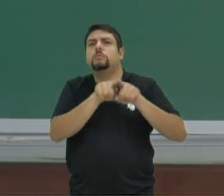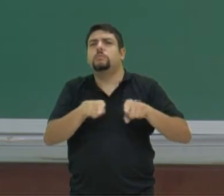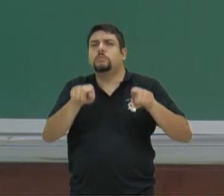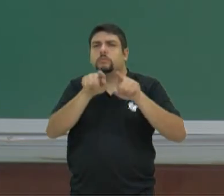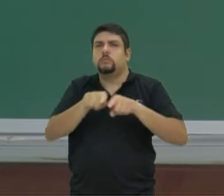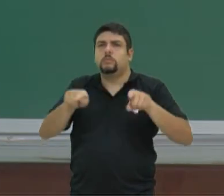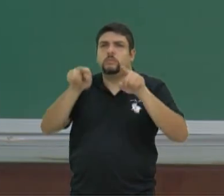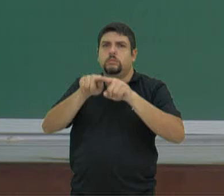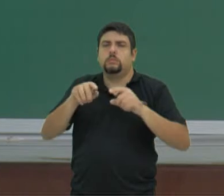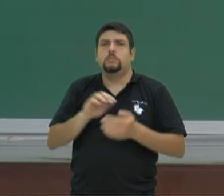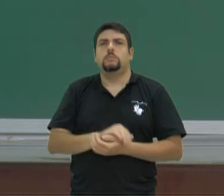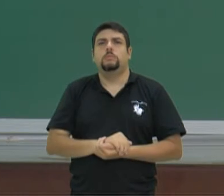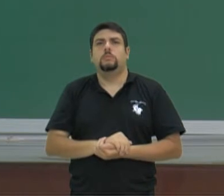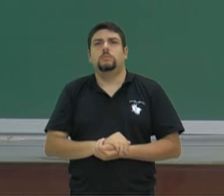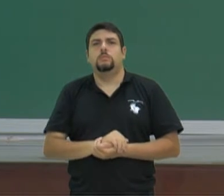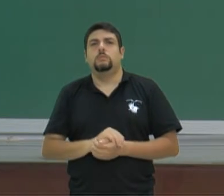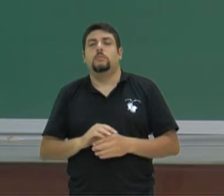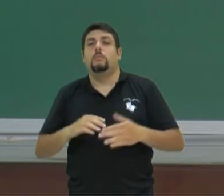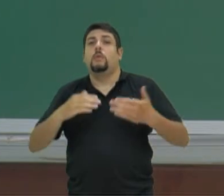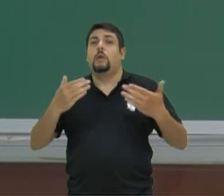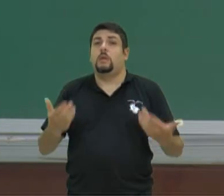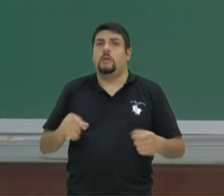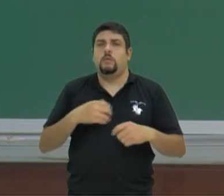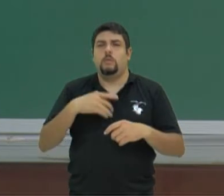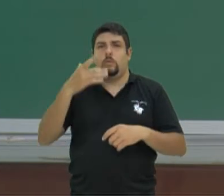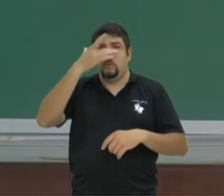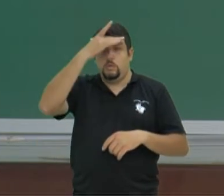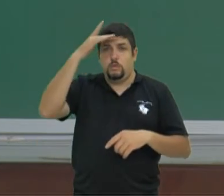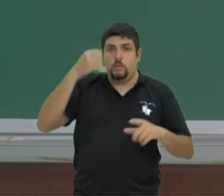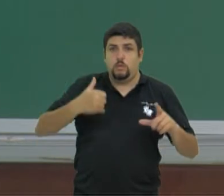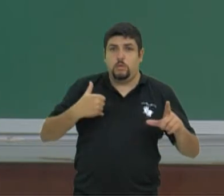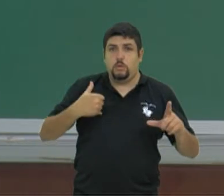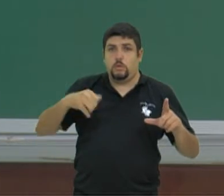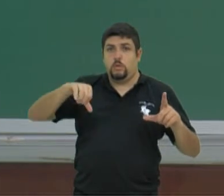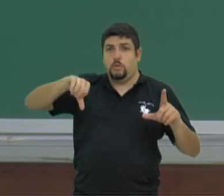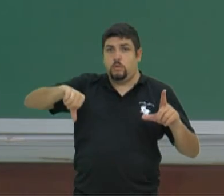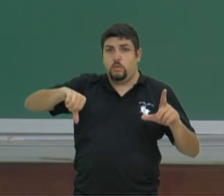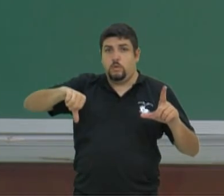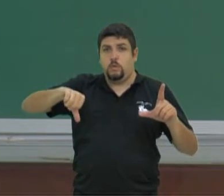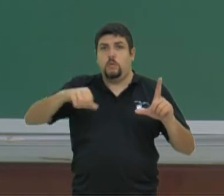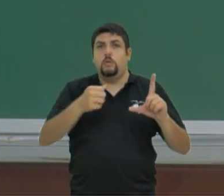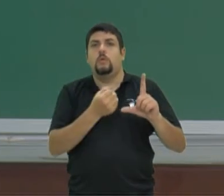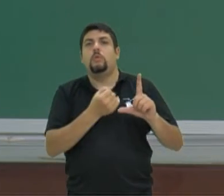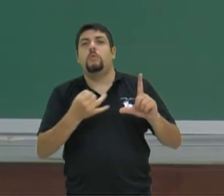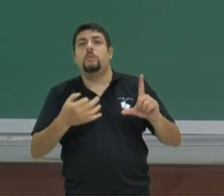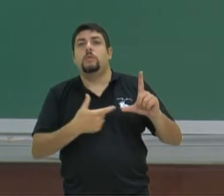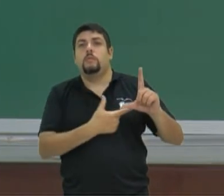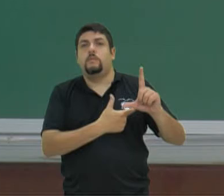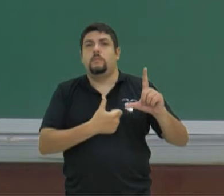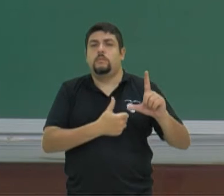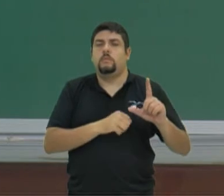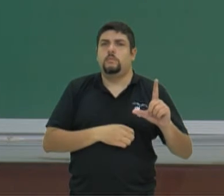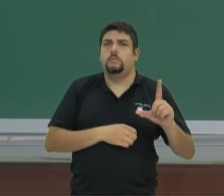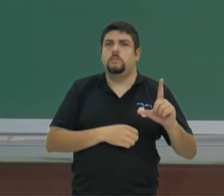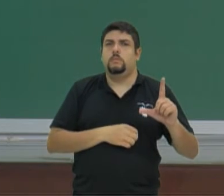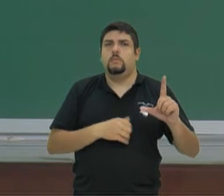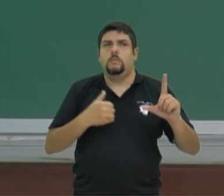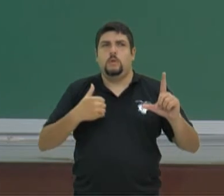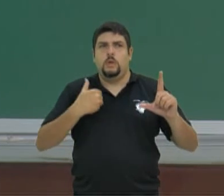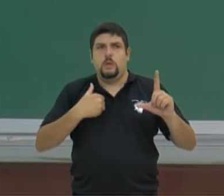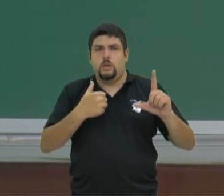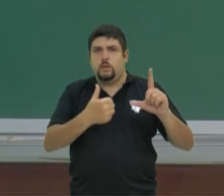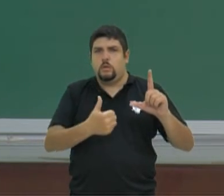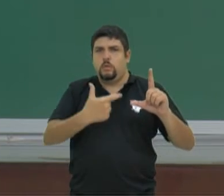ocorre. Então, eu tenho pessoas com 9 anos? Tenho. Quantas pessoas? 21. Eu tenho 12